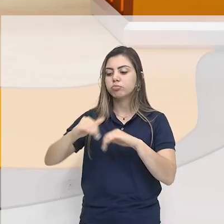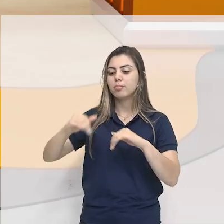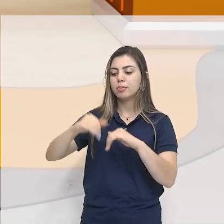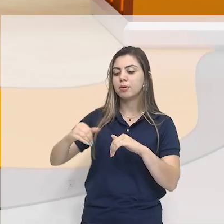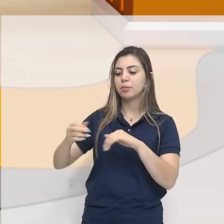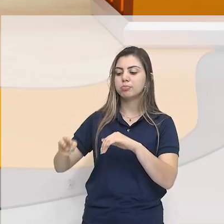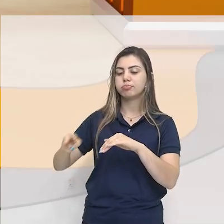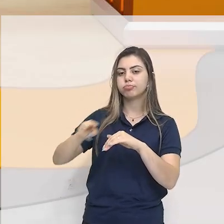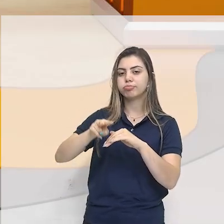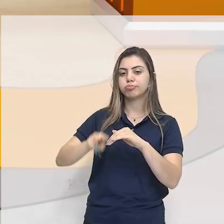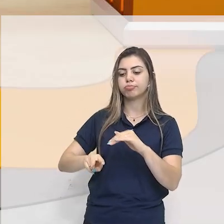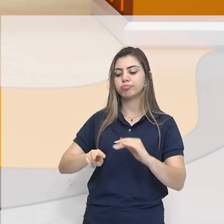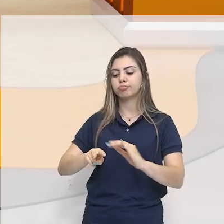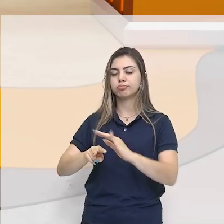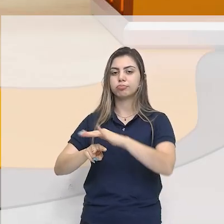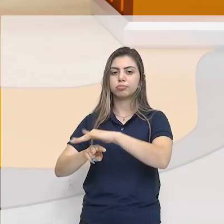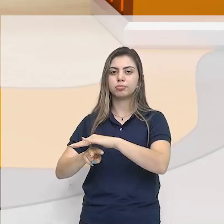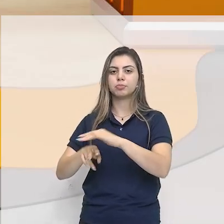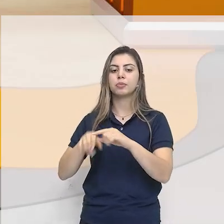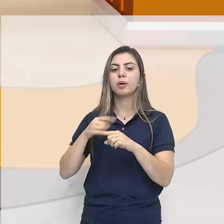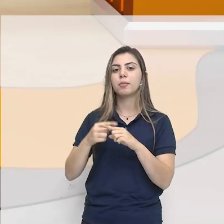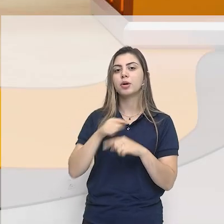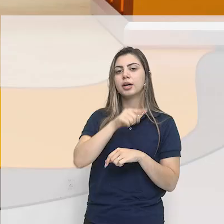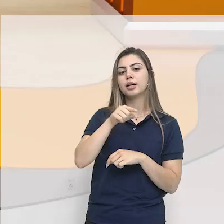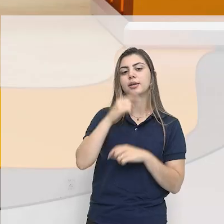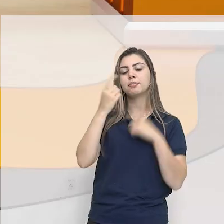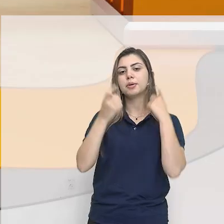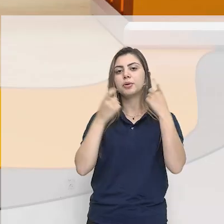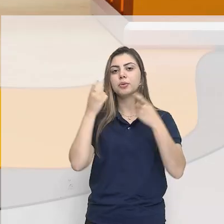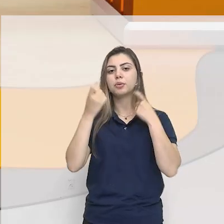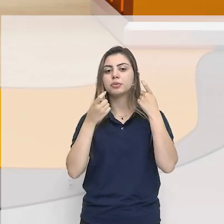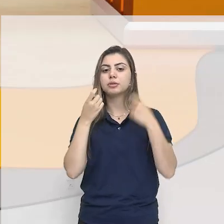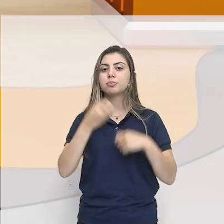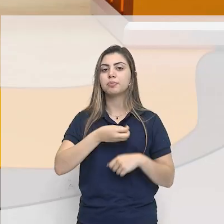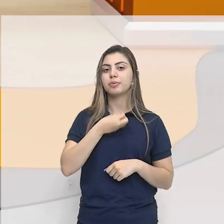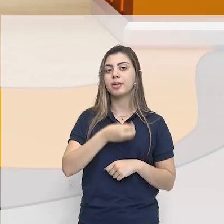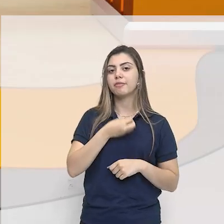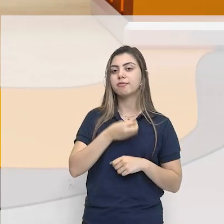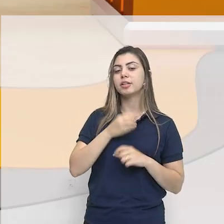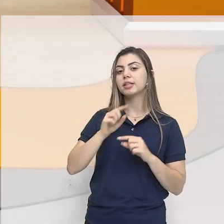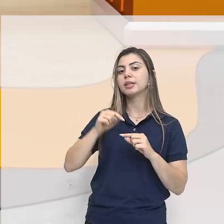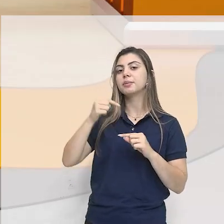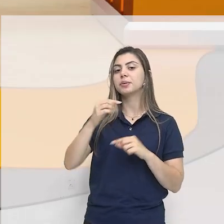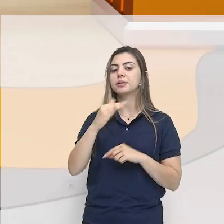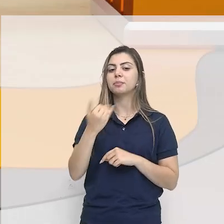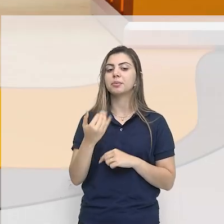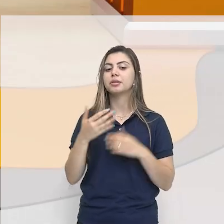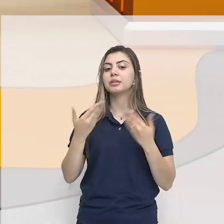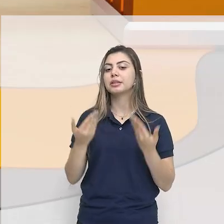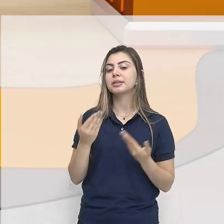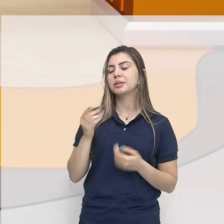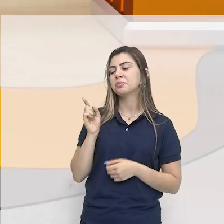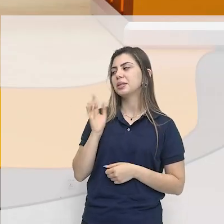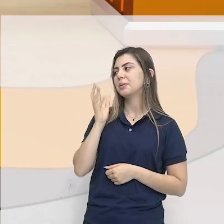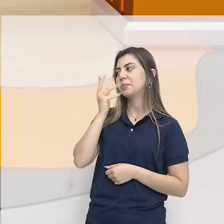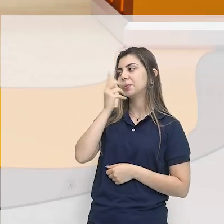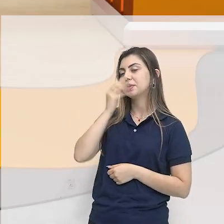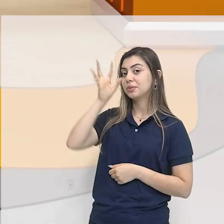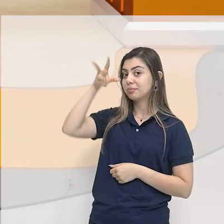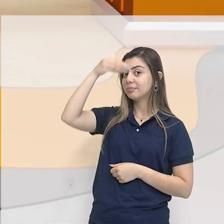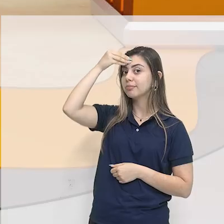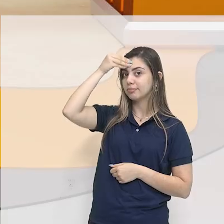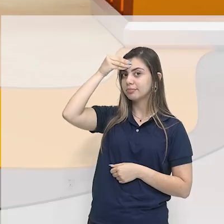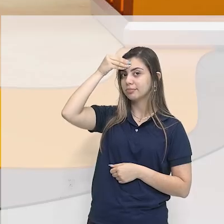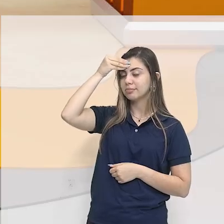alguns historiadores, uma preocupação então com a vida após a morte. Olha que bonitinho, então não esquece dele, é o